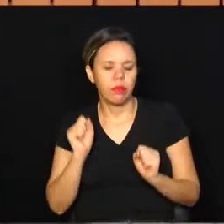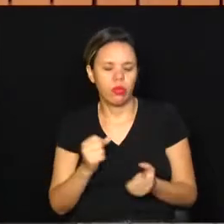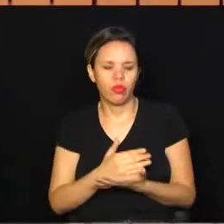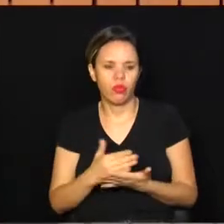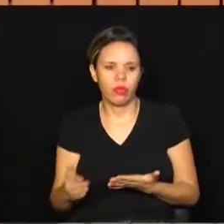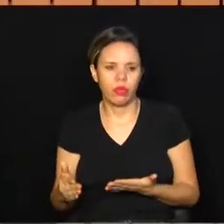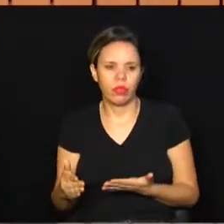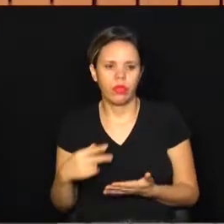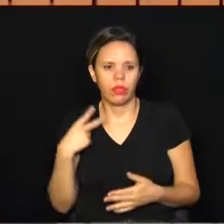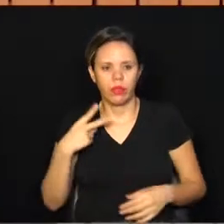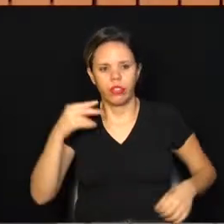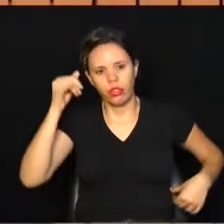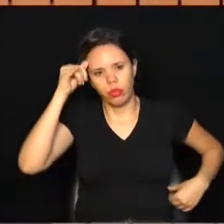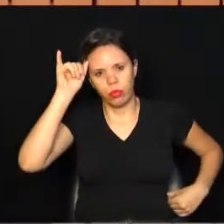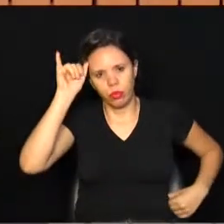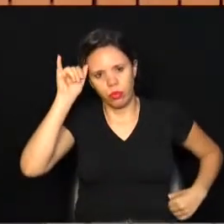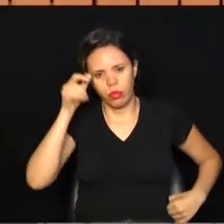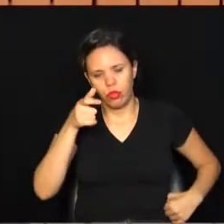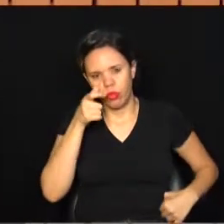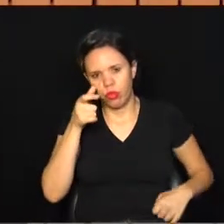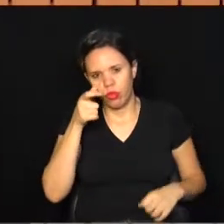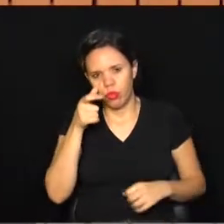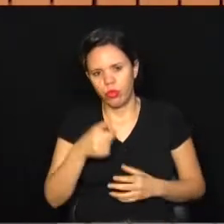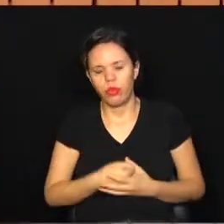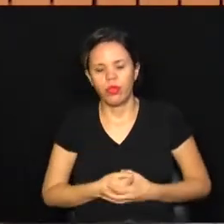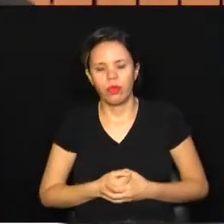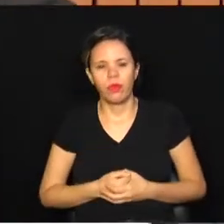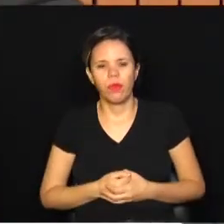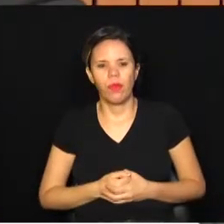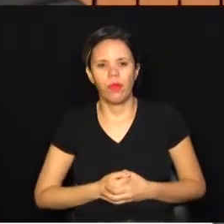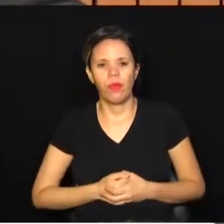você, Paulo? Eu estou vendo aqui à esquerda do meu vídeo.